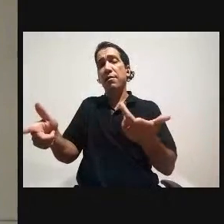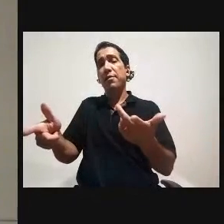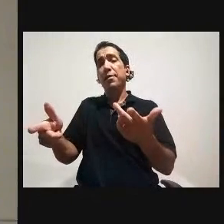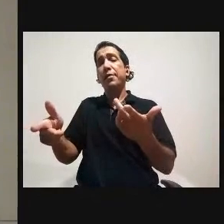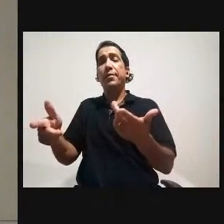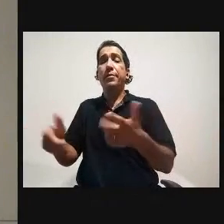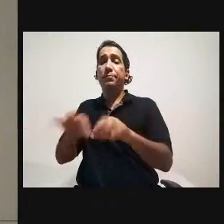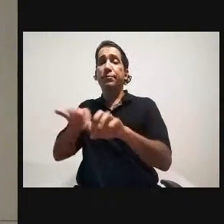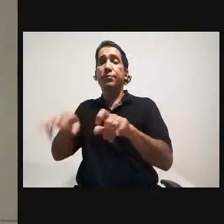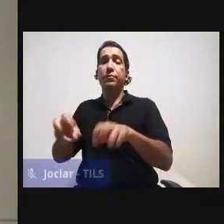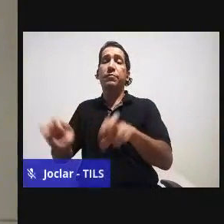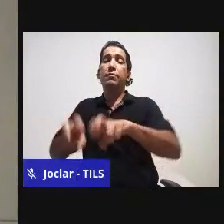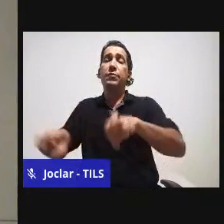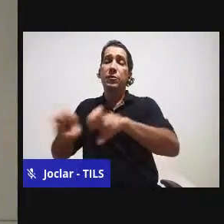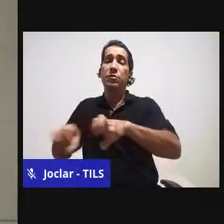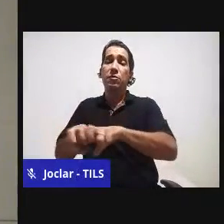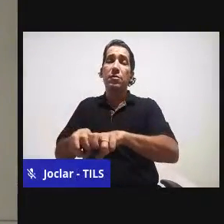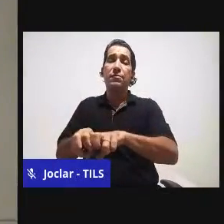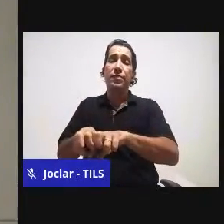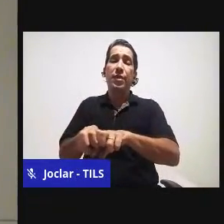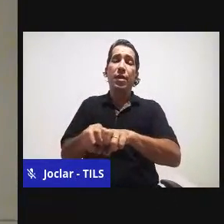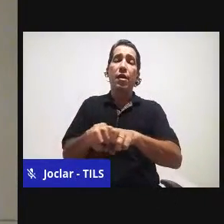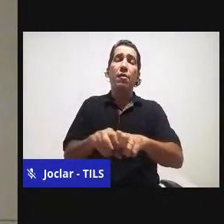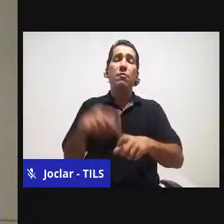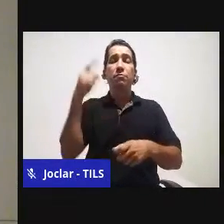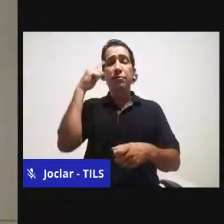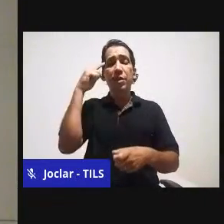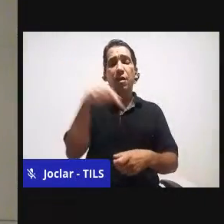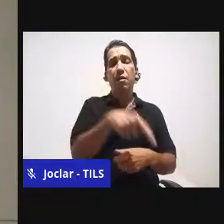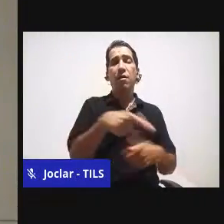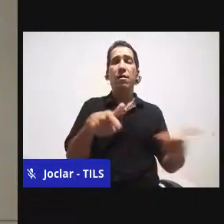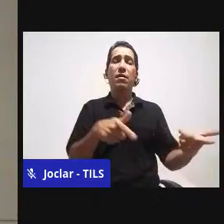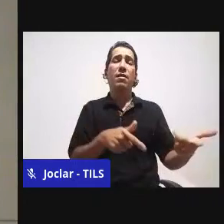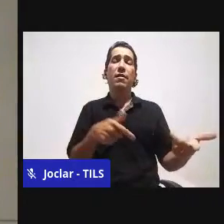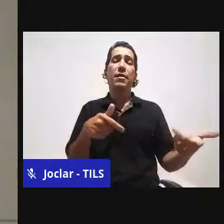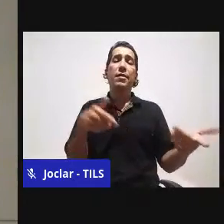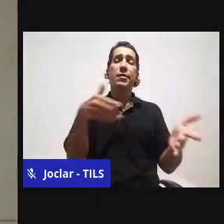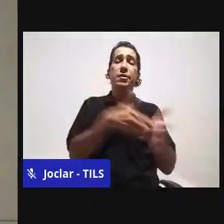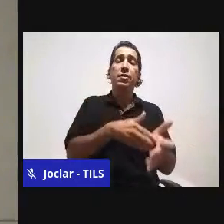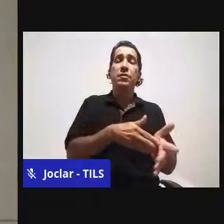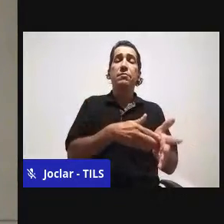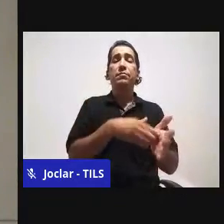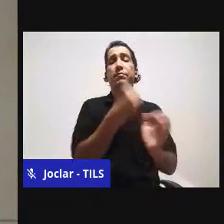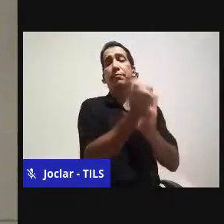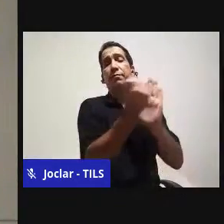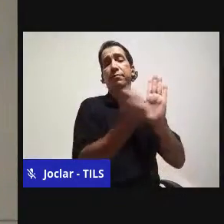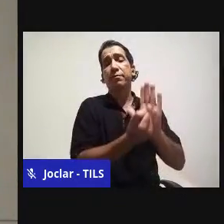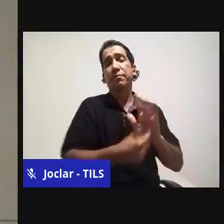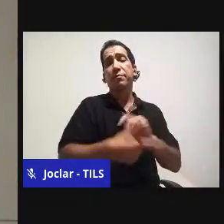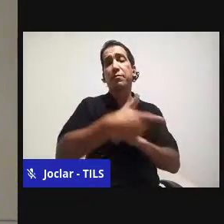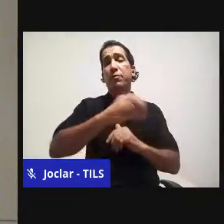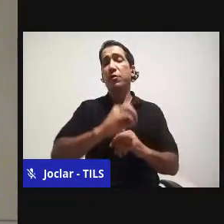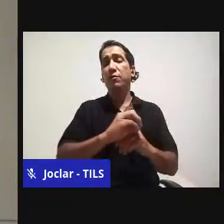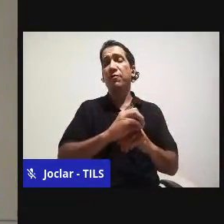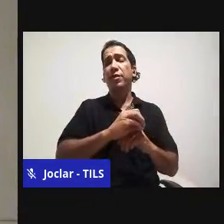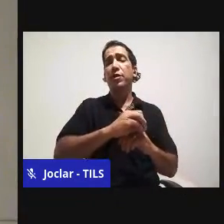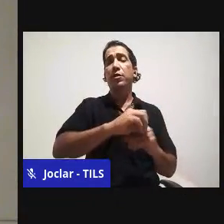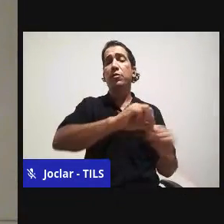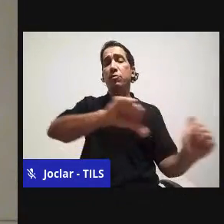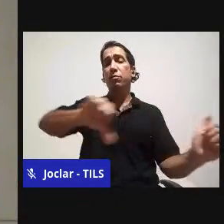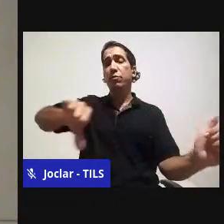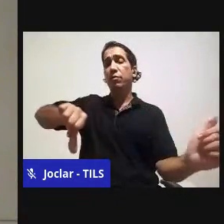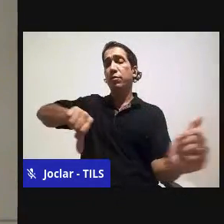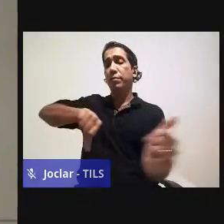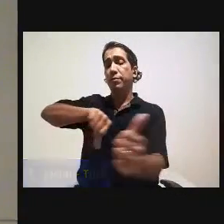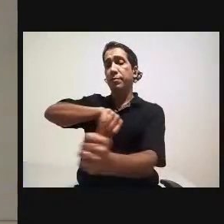digamos assim, até o final do século XX, mas seguramente a transição está se dando